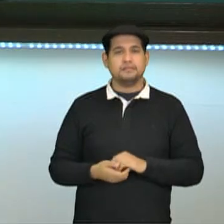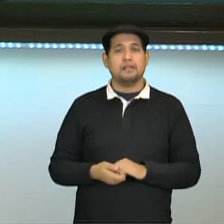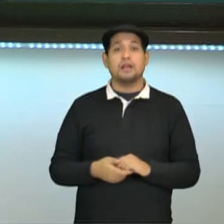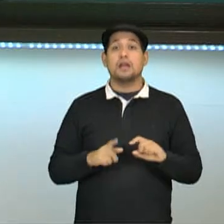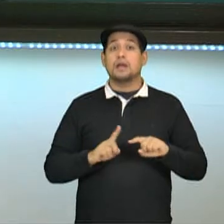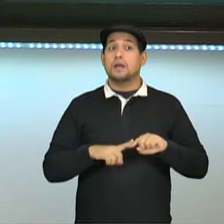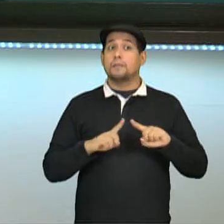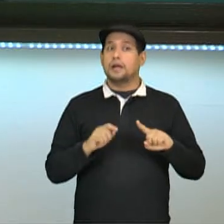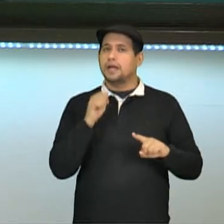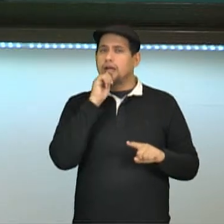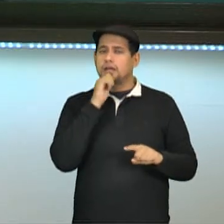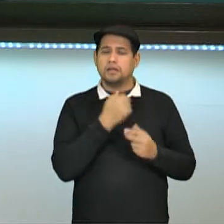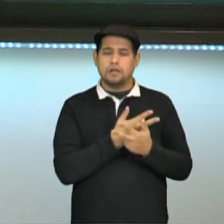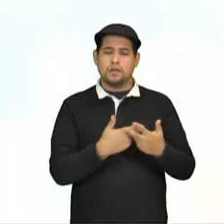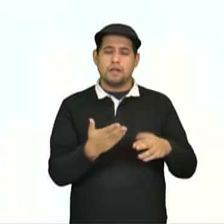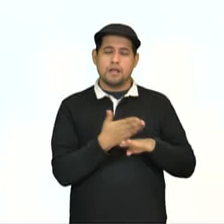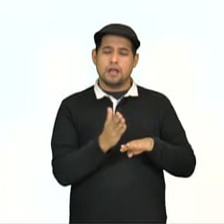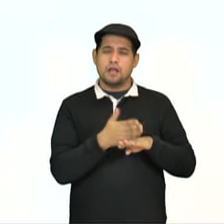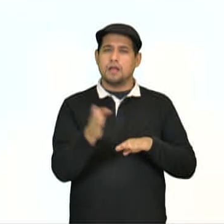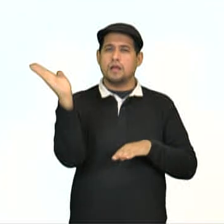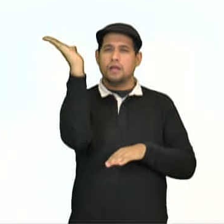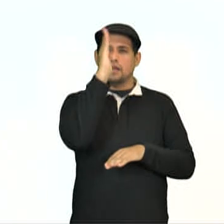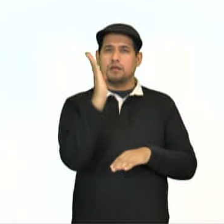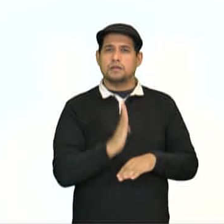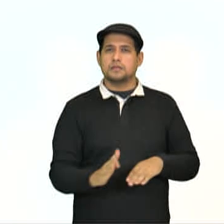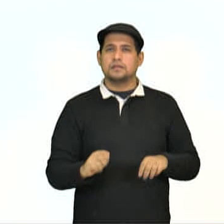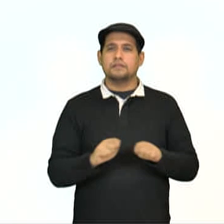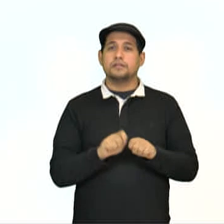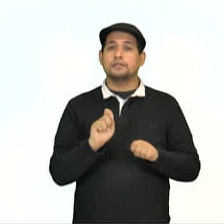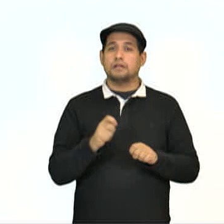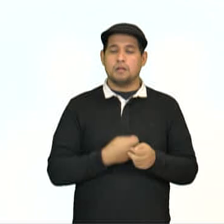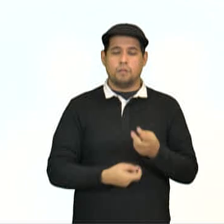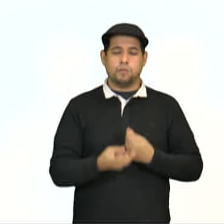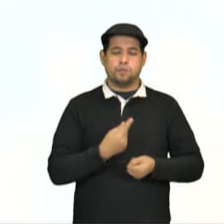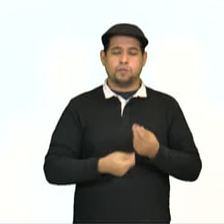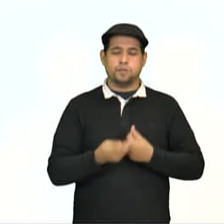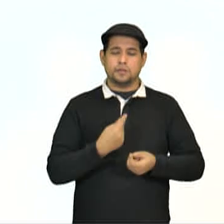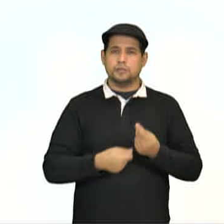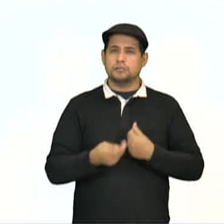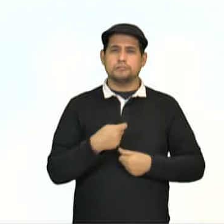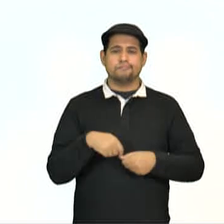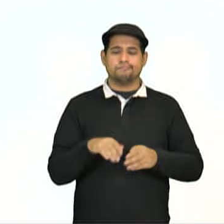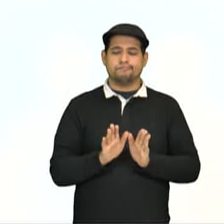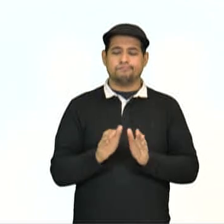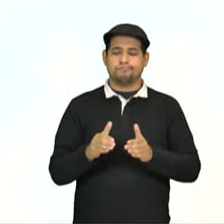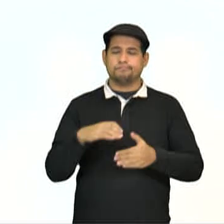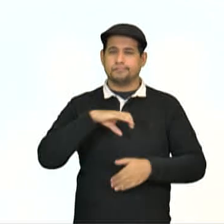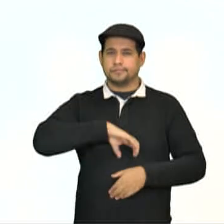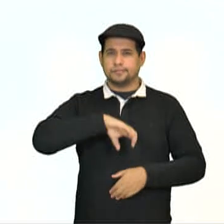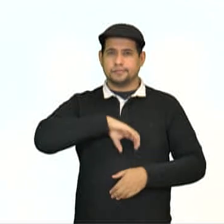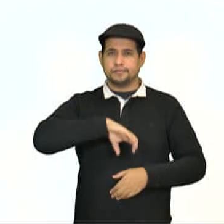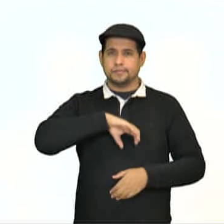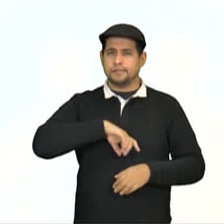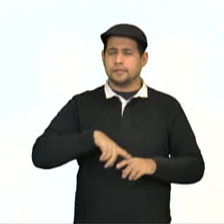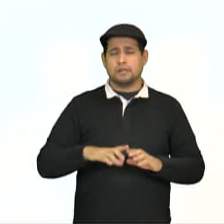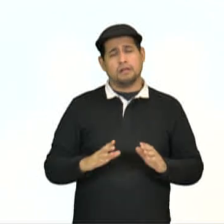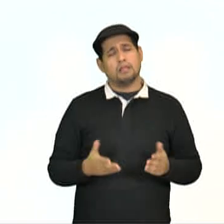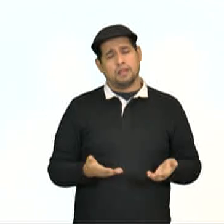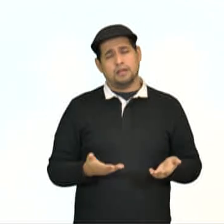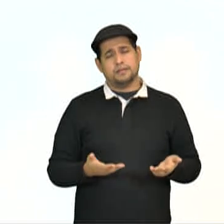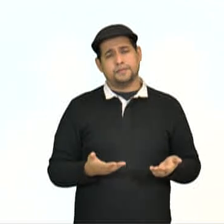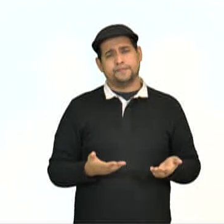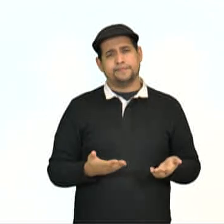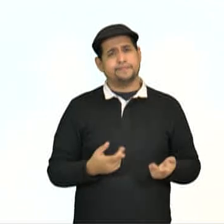Bom, em termos práticos, o Brasil ele deixava no campo econômico de ser uma colônia de Portugal. Claro, né,